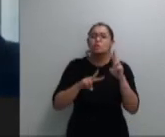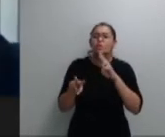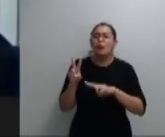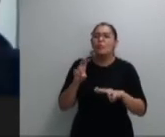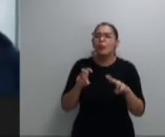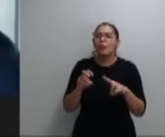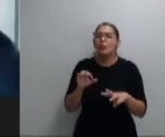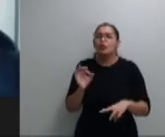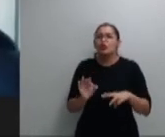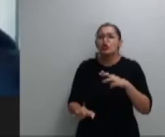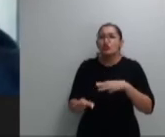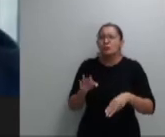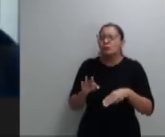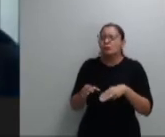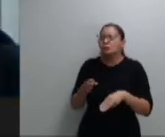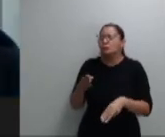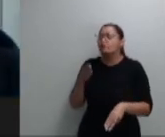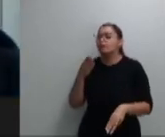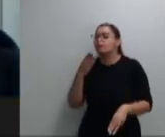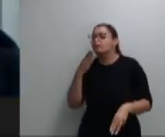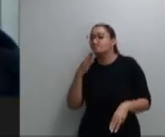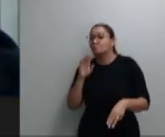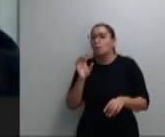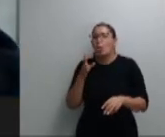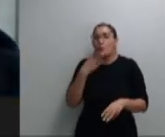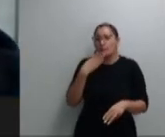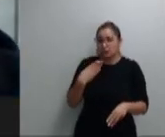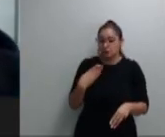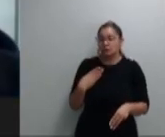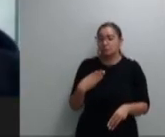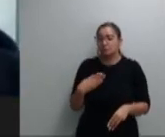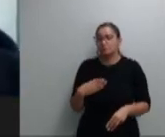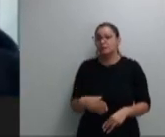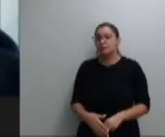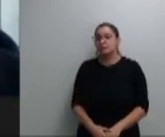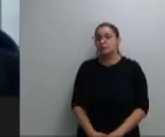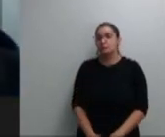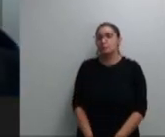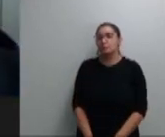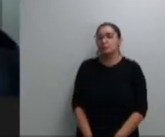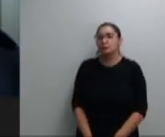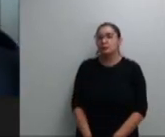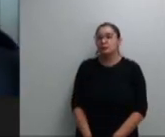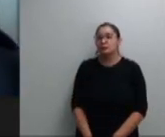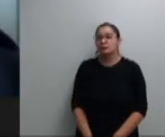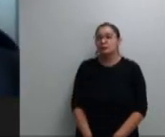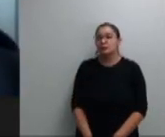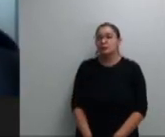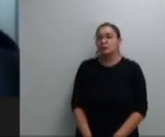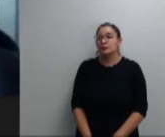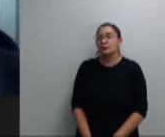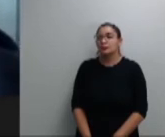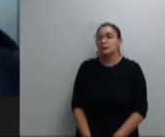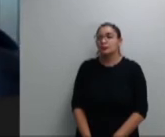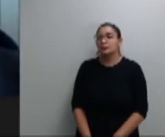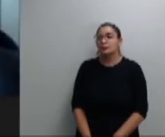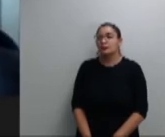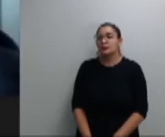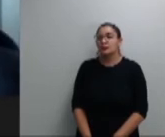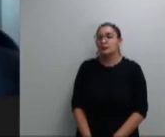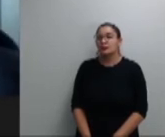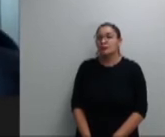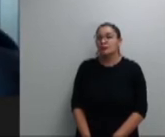que há um destaque de vossa excelência o destaque diz respeito